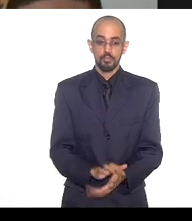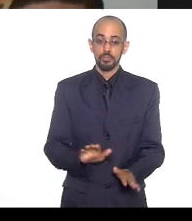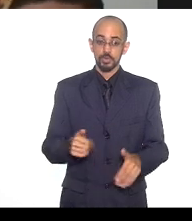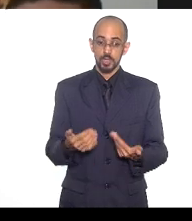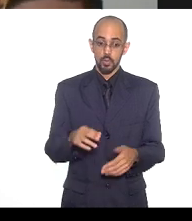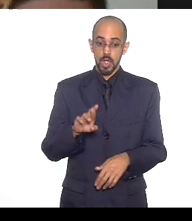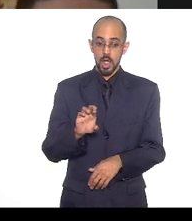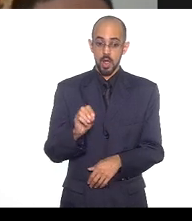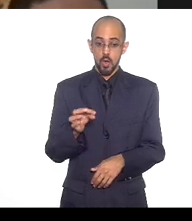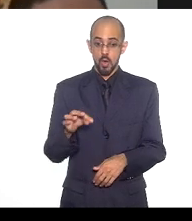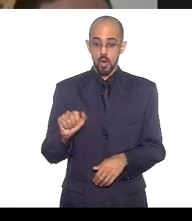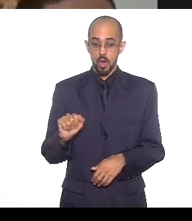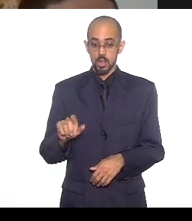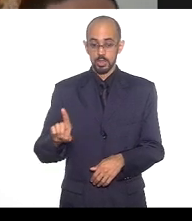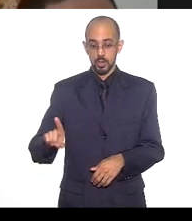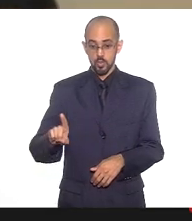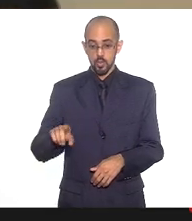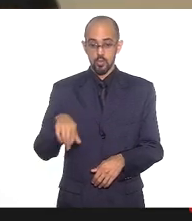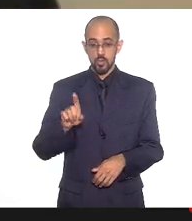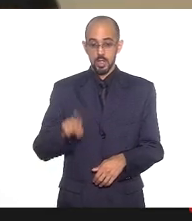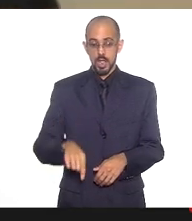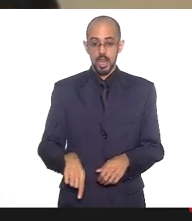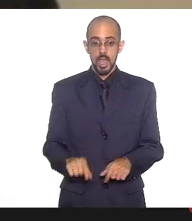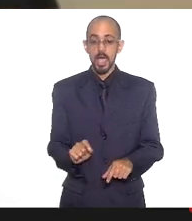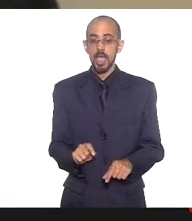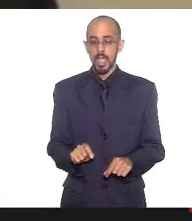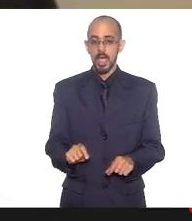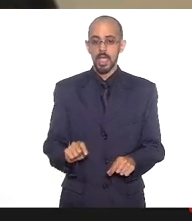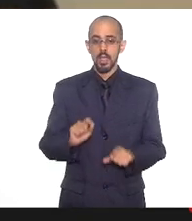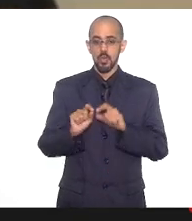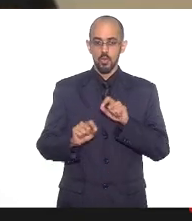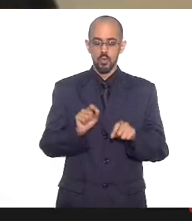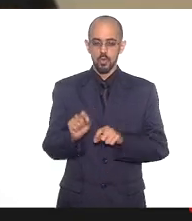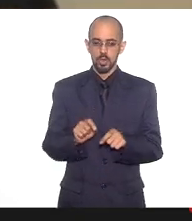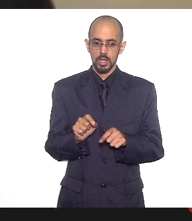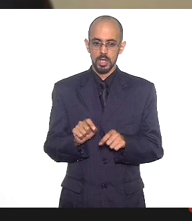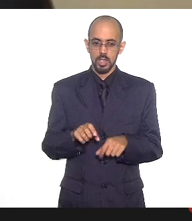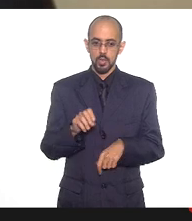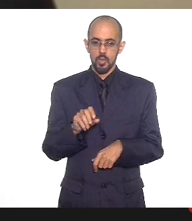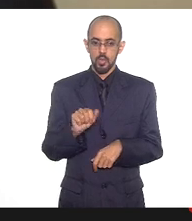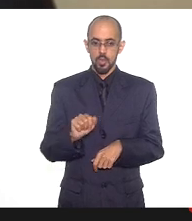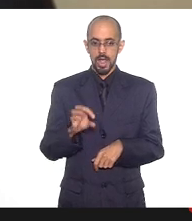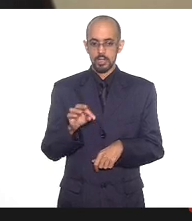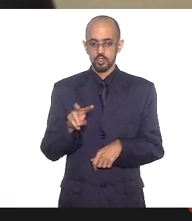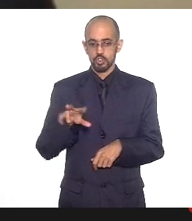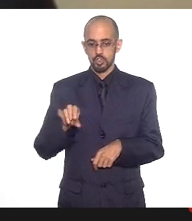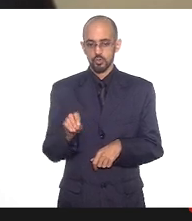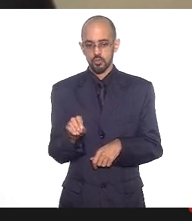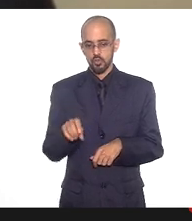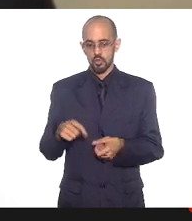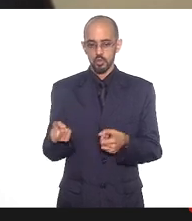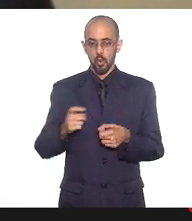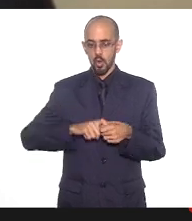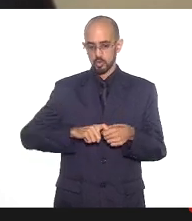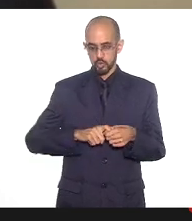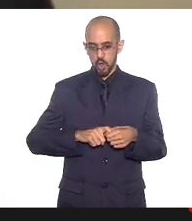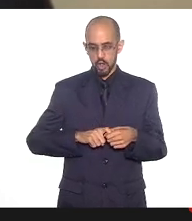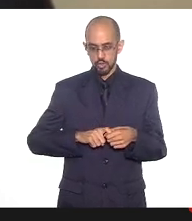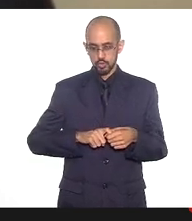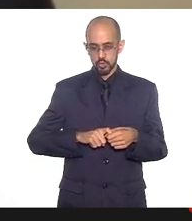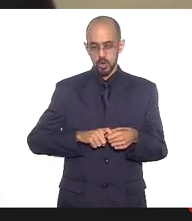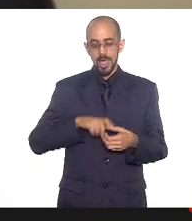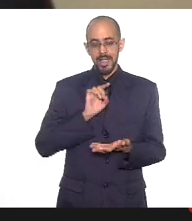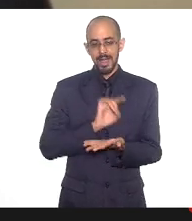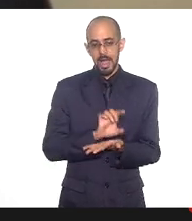do consórcio de BMS-11, então ela é considerada um ativo do consórcio. A gente detém participação, a Galp